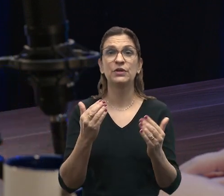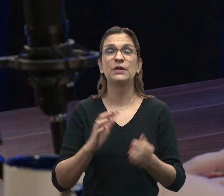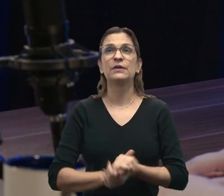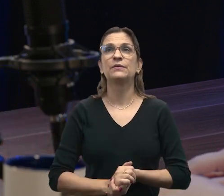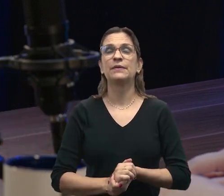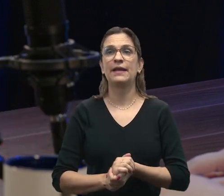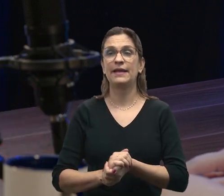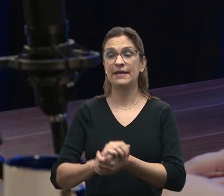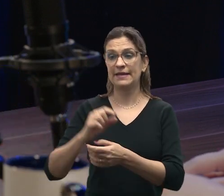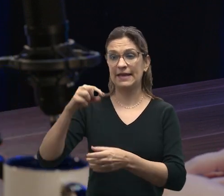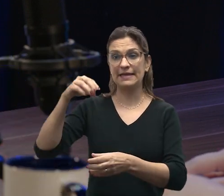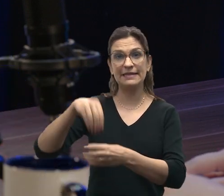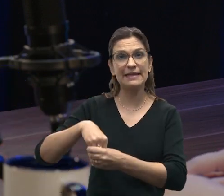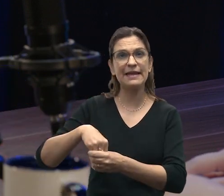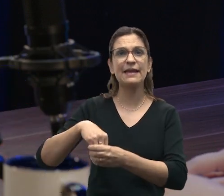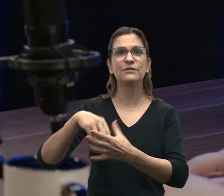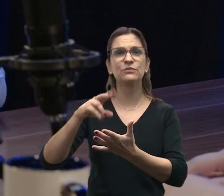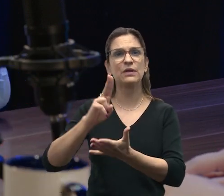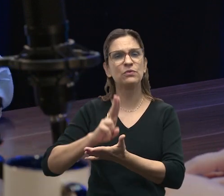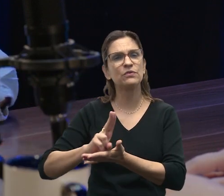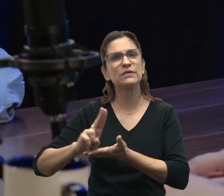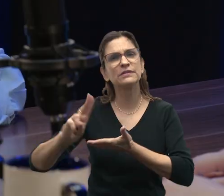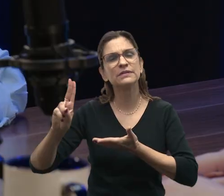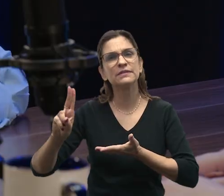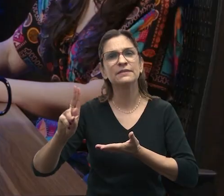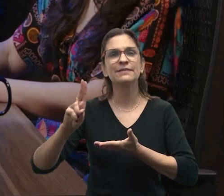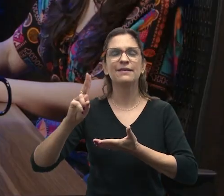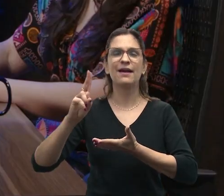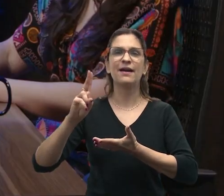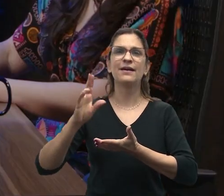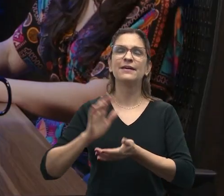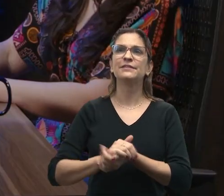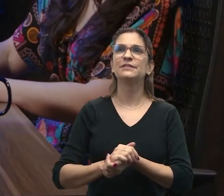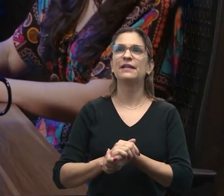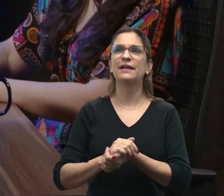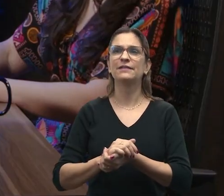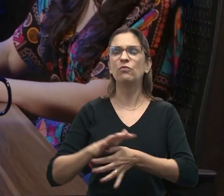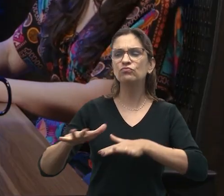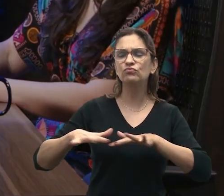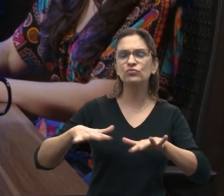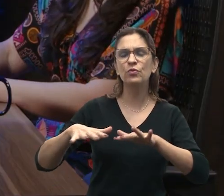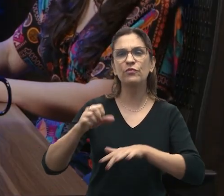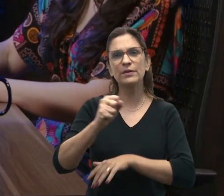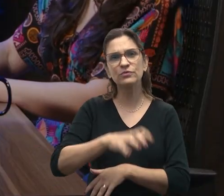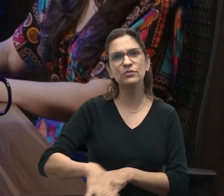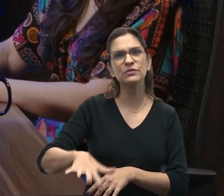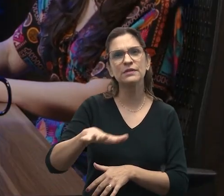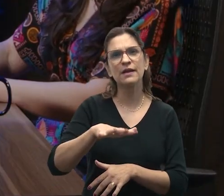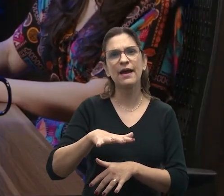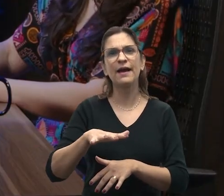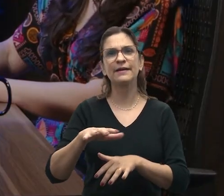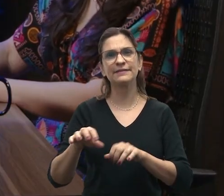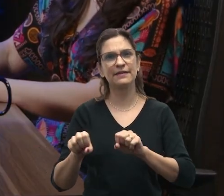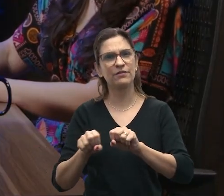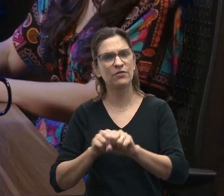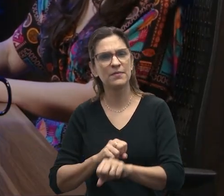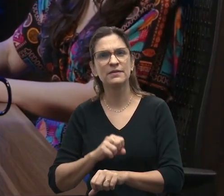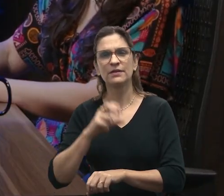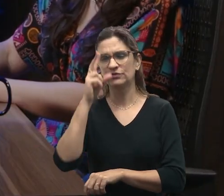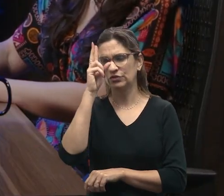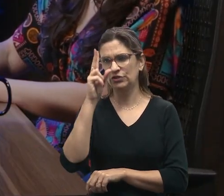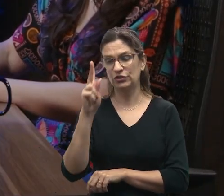que é o ambiente da faculdade de História, dos movimentos sociais, então eu já tinha aquela vontade de estar